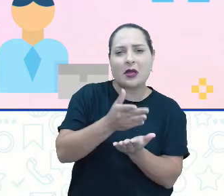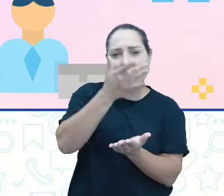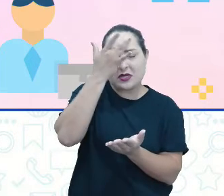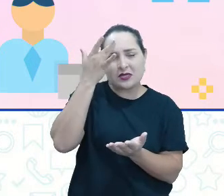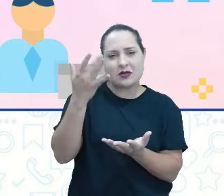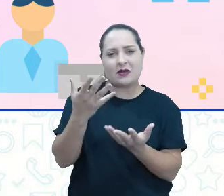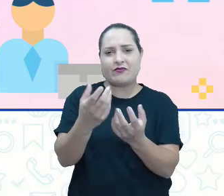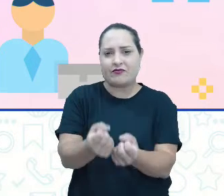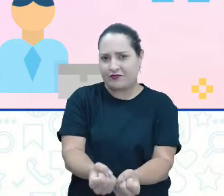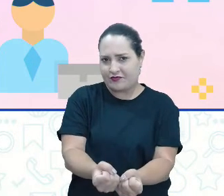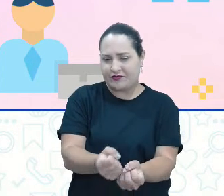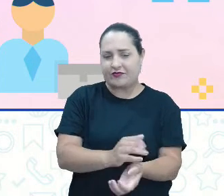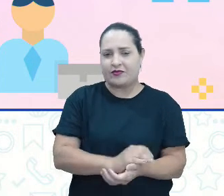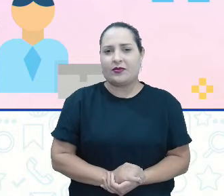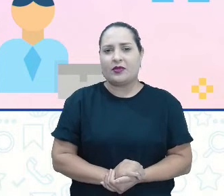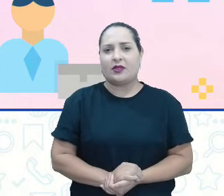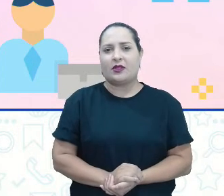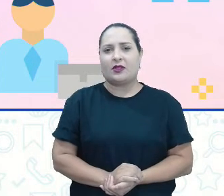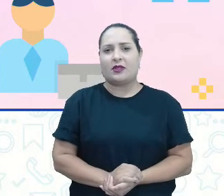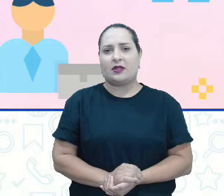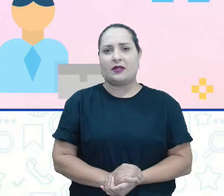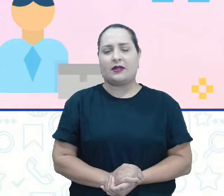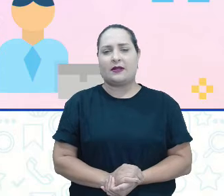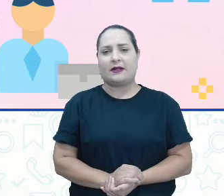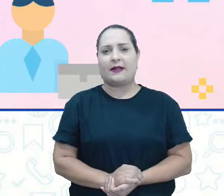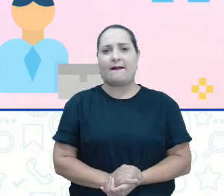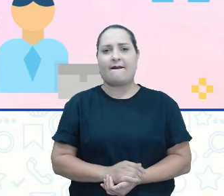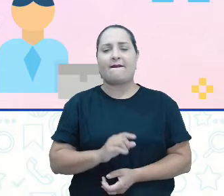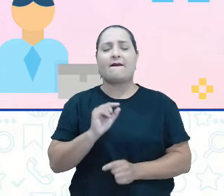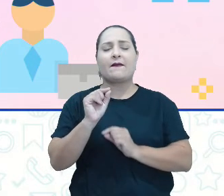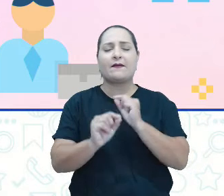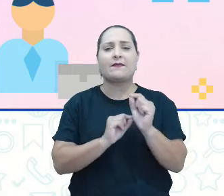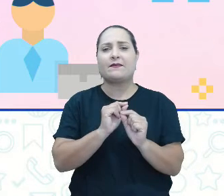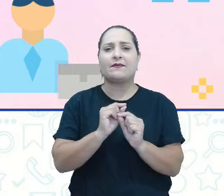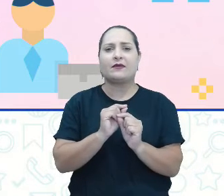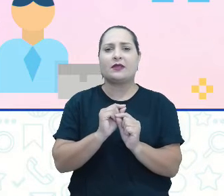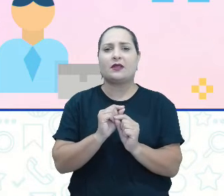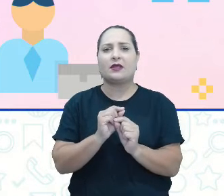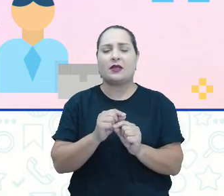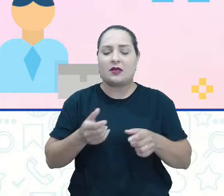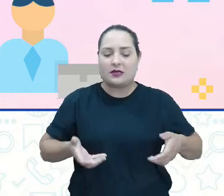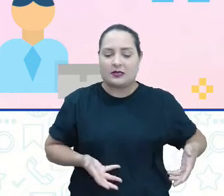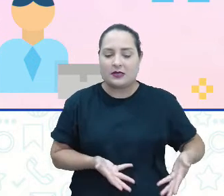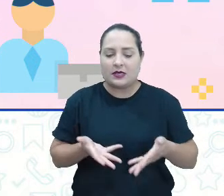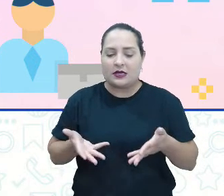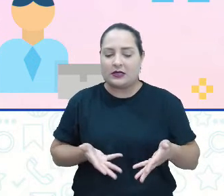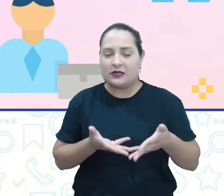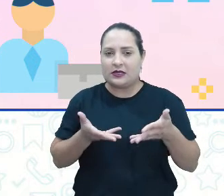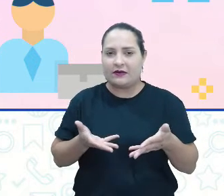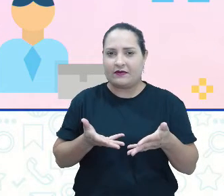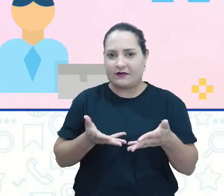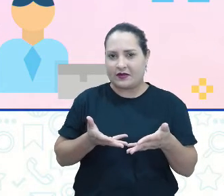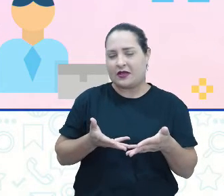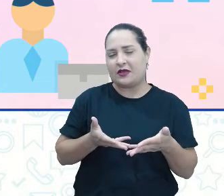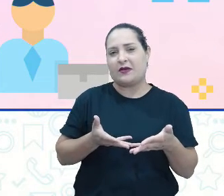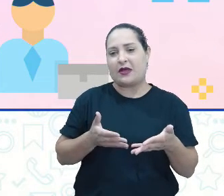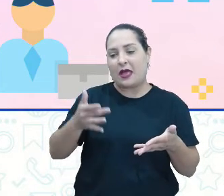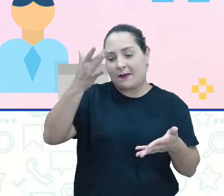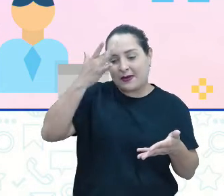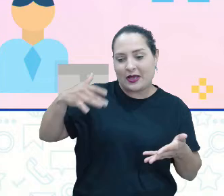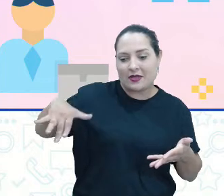por isso, o objetivo é o quê? É a persuasão, é o convencimento através da